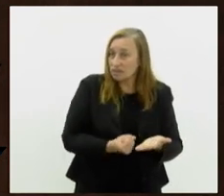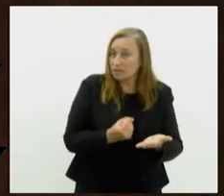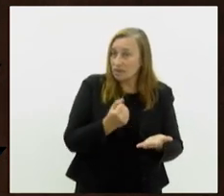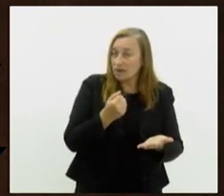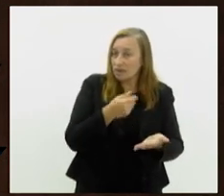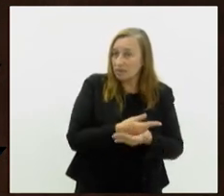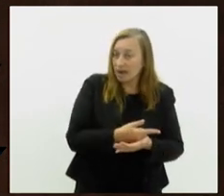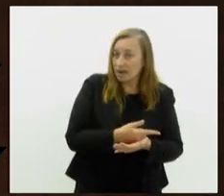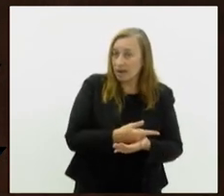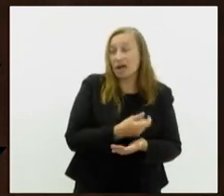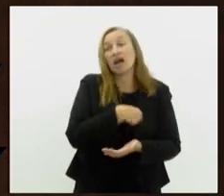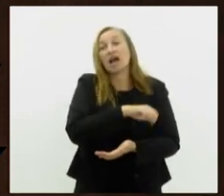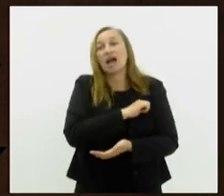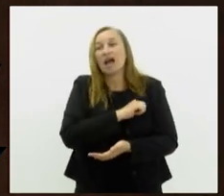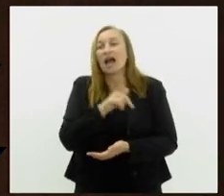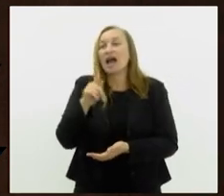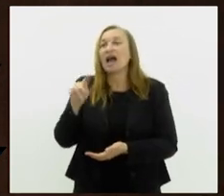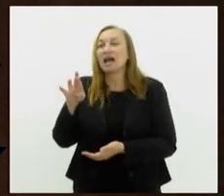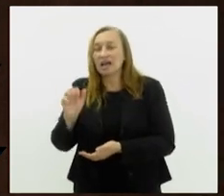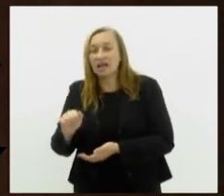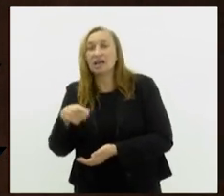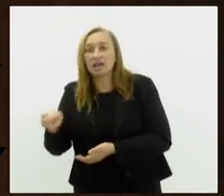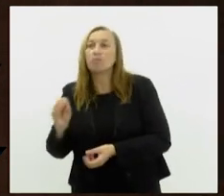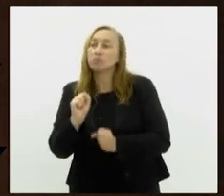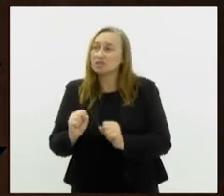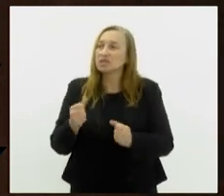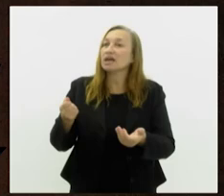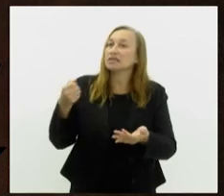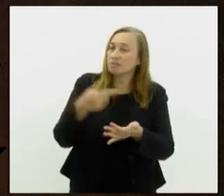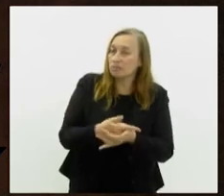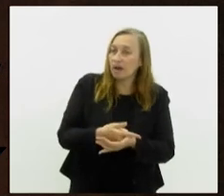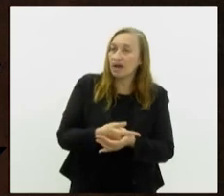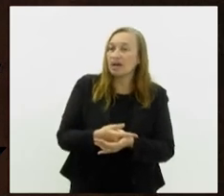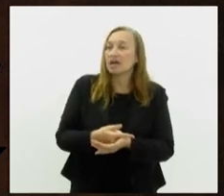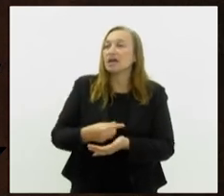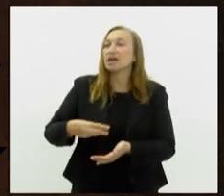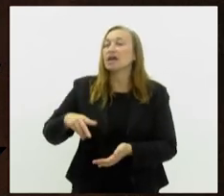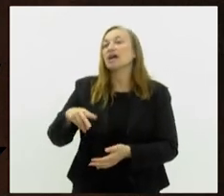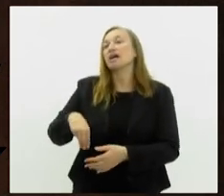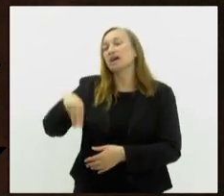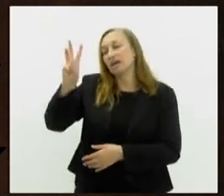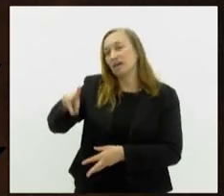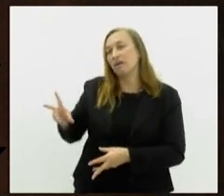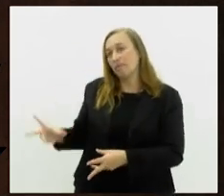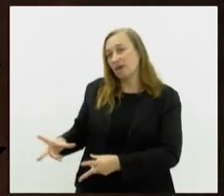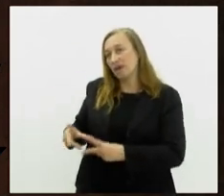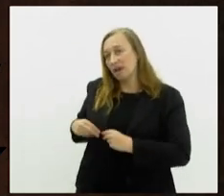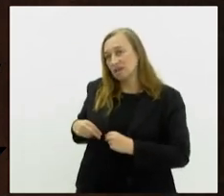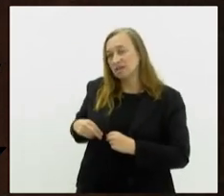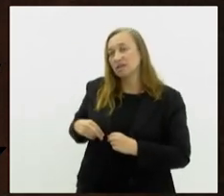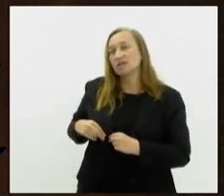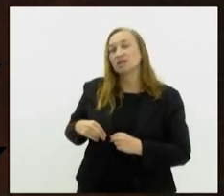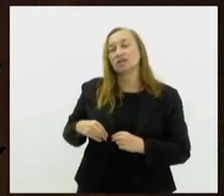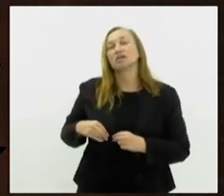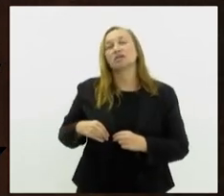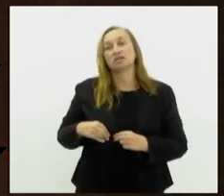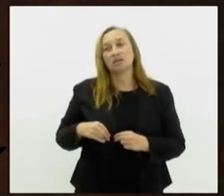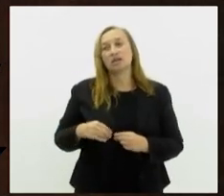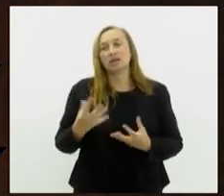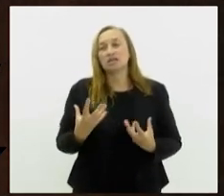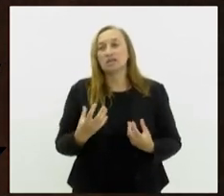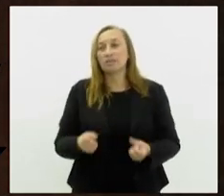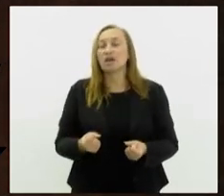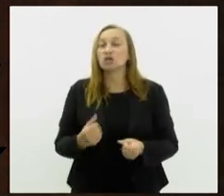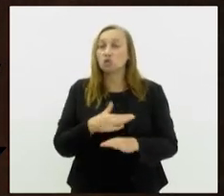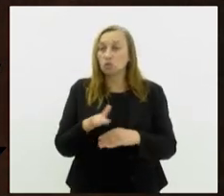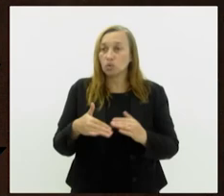GRAM poderia estar sendo paga àqueles que merecem receber, todos merecem, e,